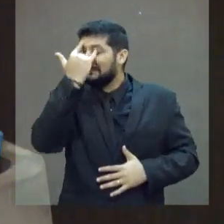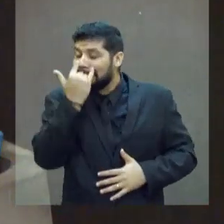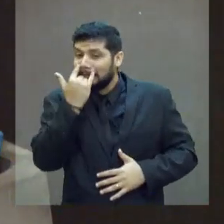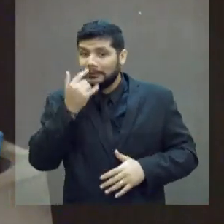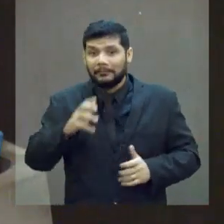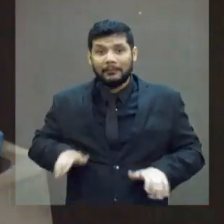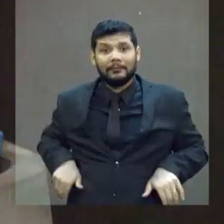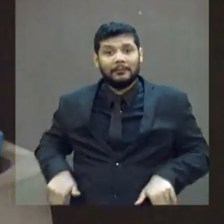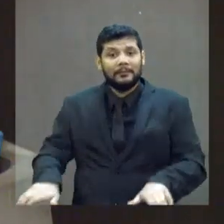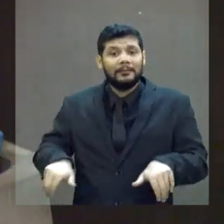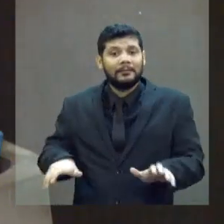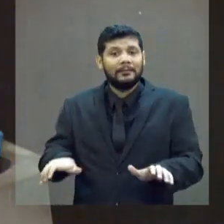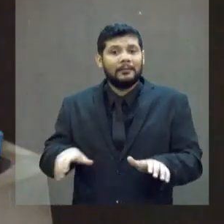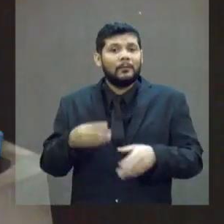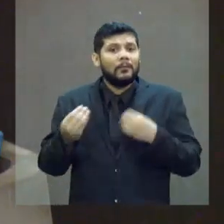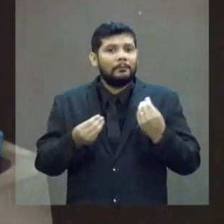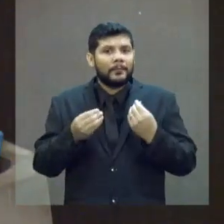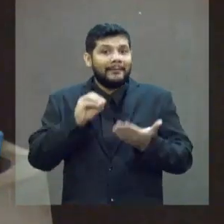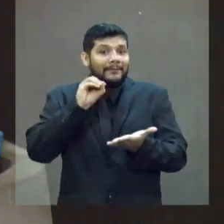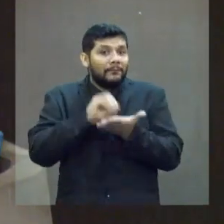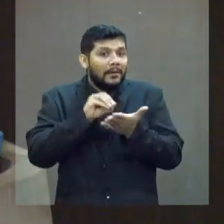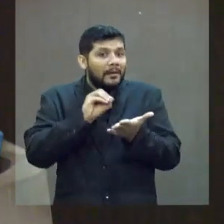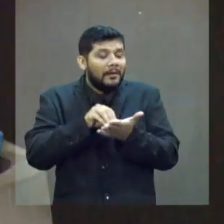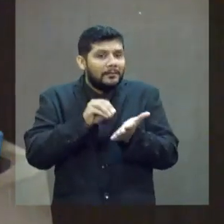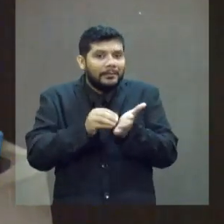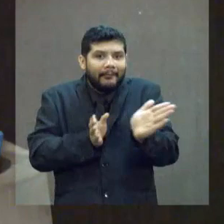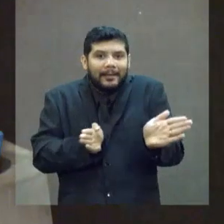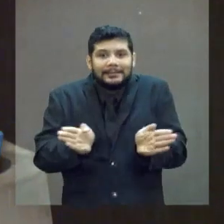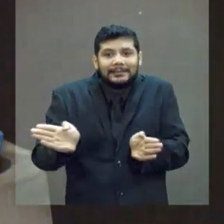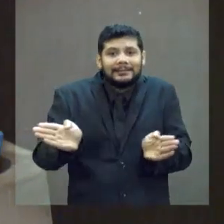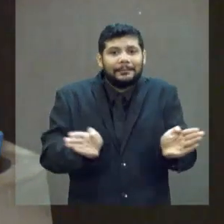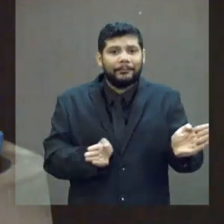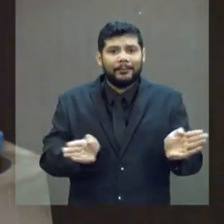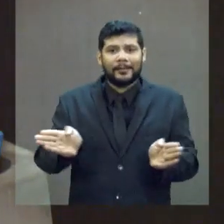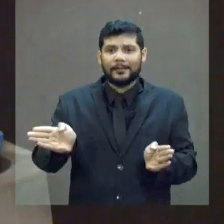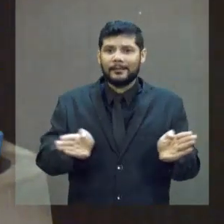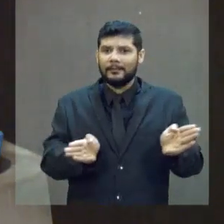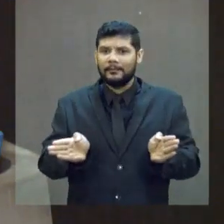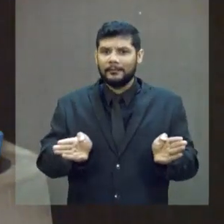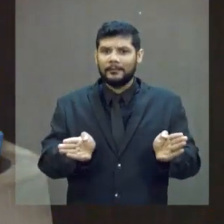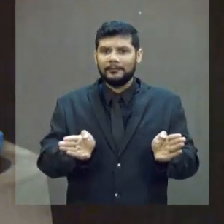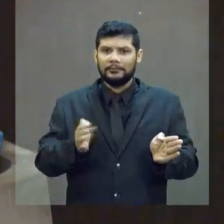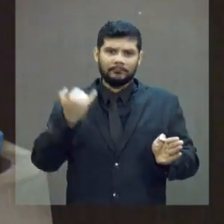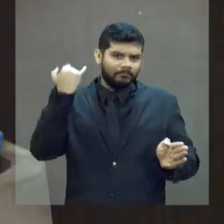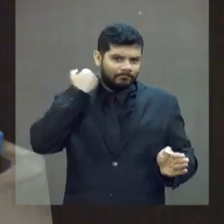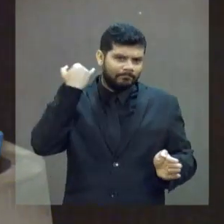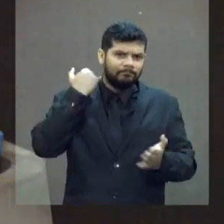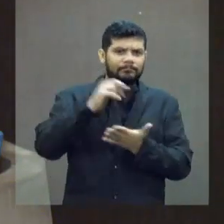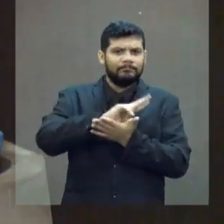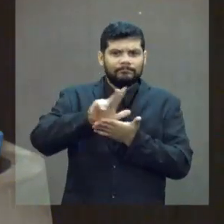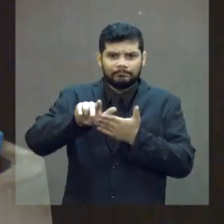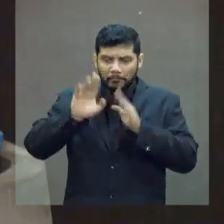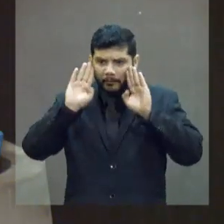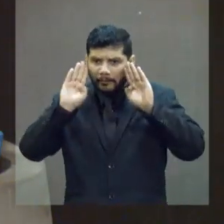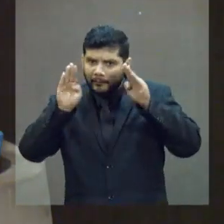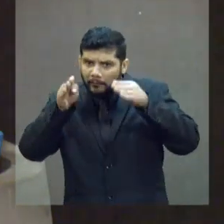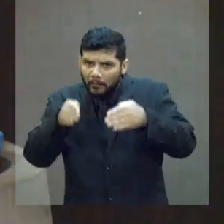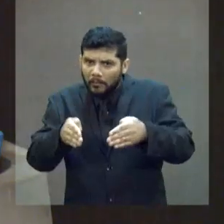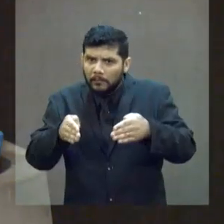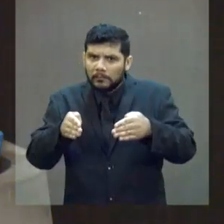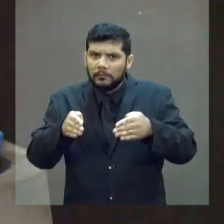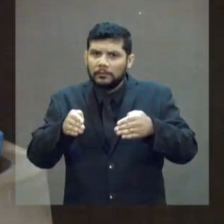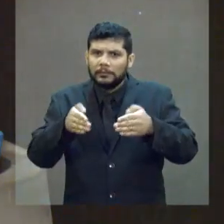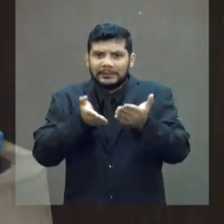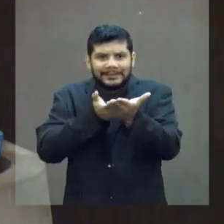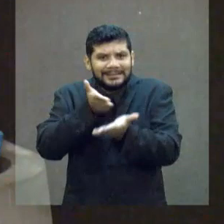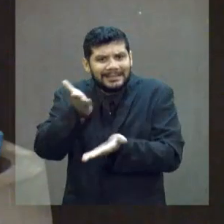A acessibilidade, eu não estou falando da acessibilidade de serviços em saúde específicos para